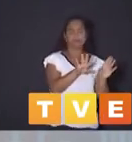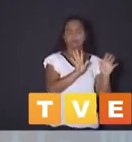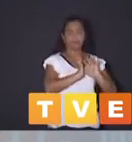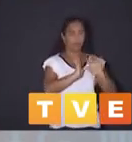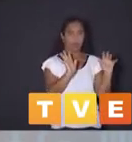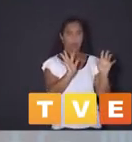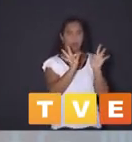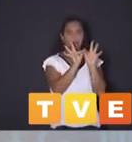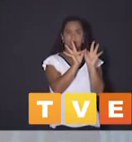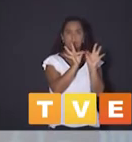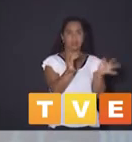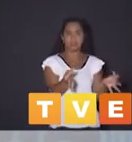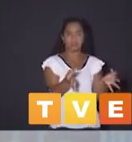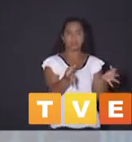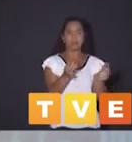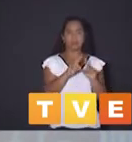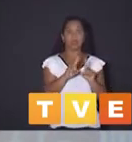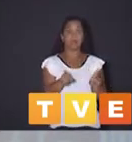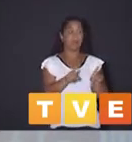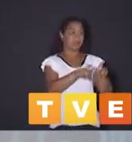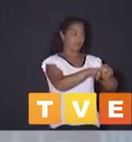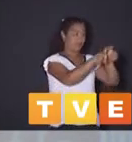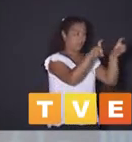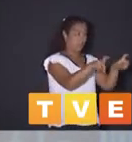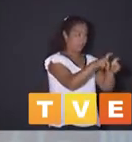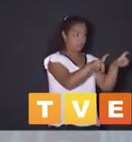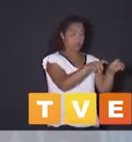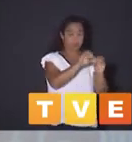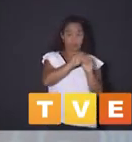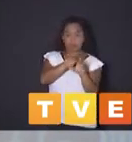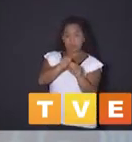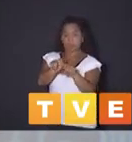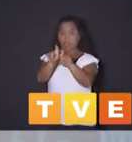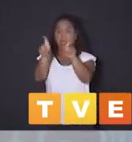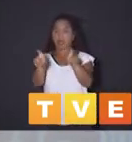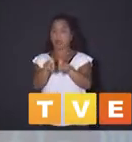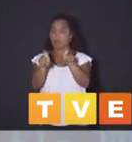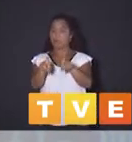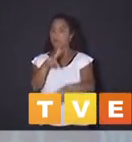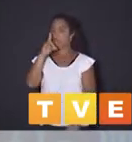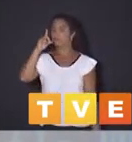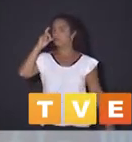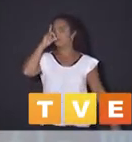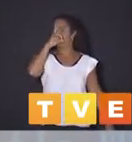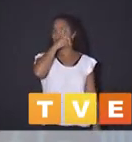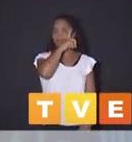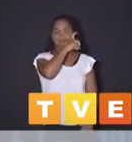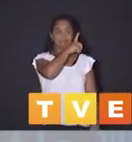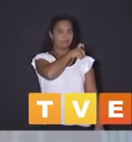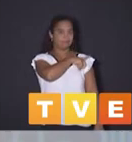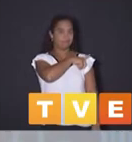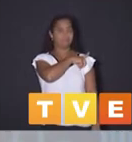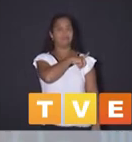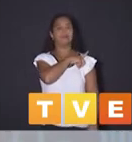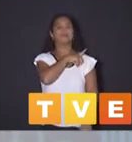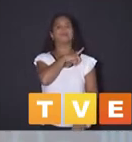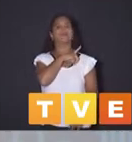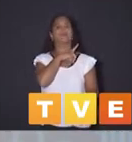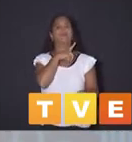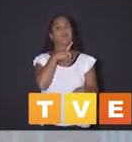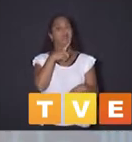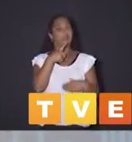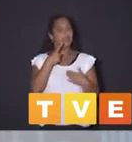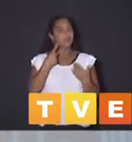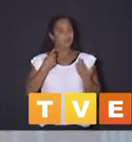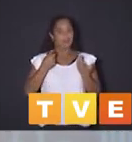ela realmente tem questões aí é muito complexas ea gente é esse estão